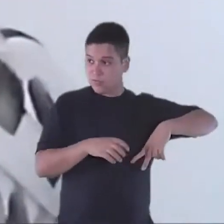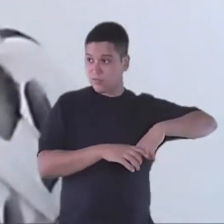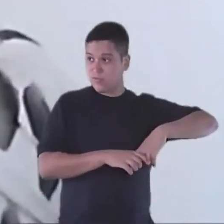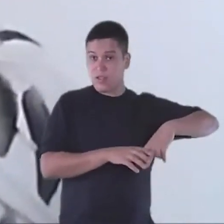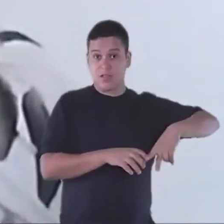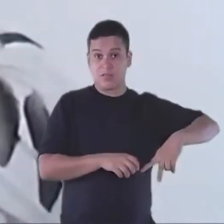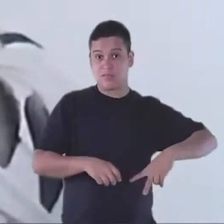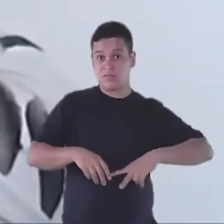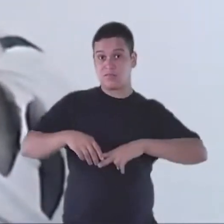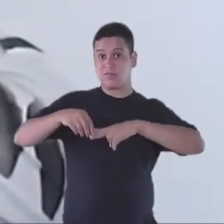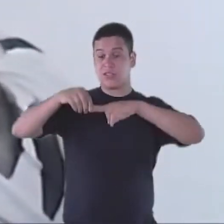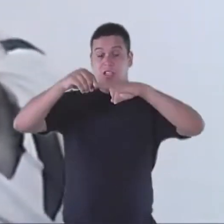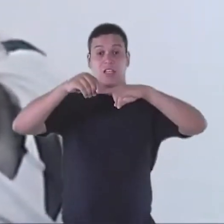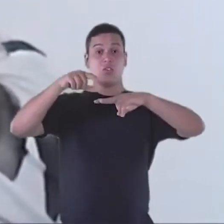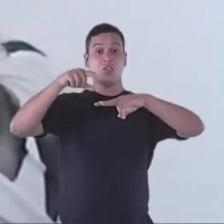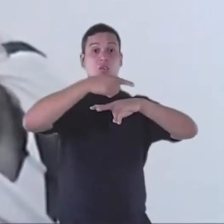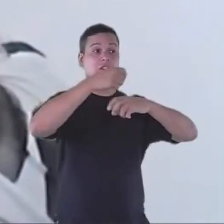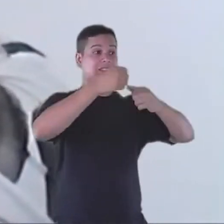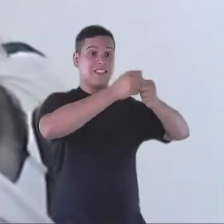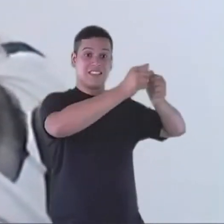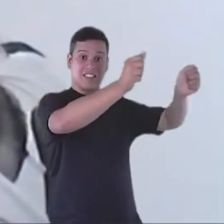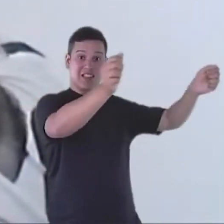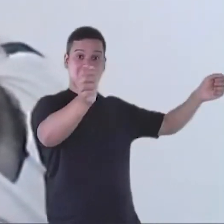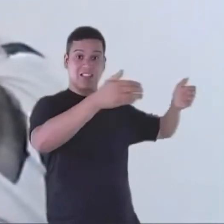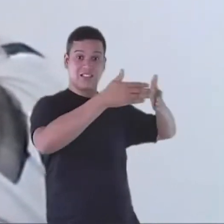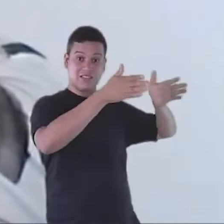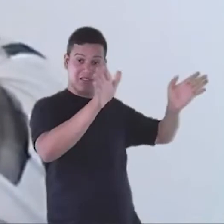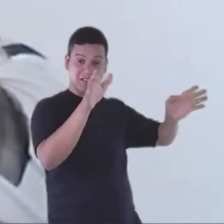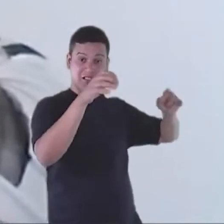e me colocaram na janela.